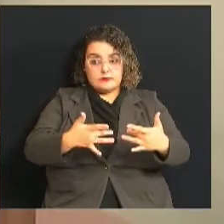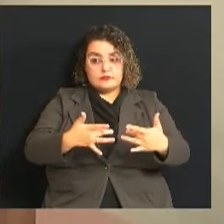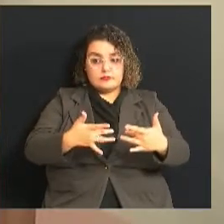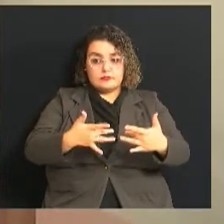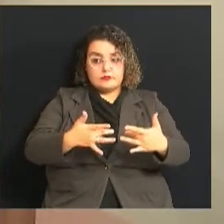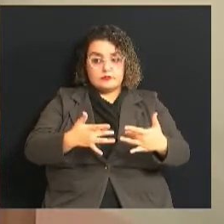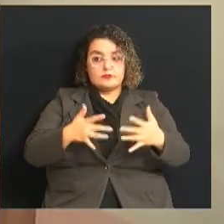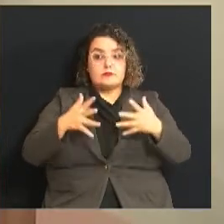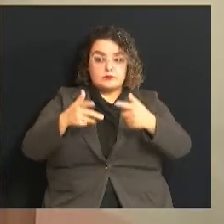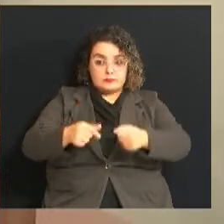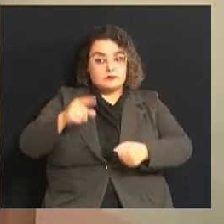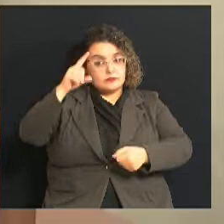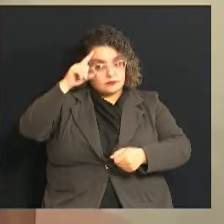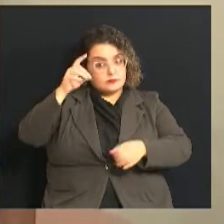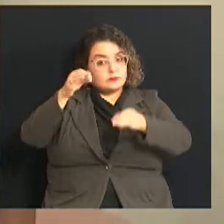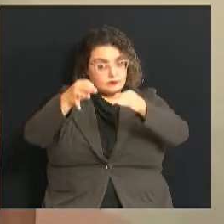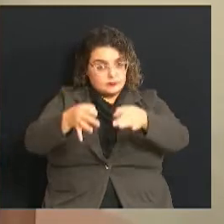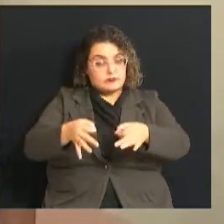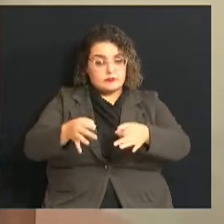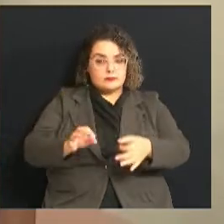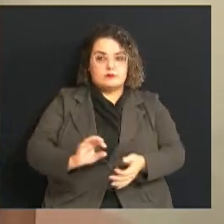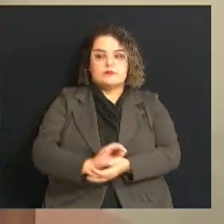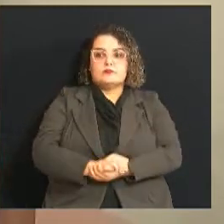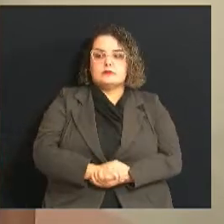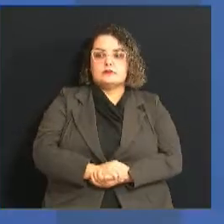tudo dentro da validade.